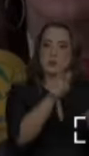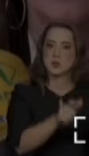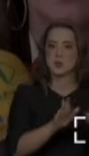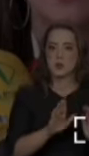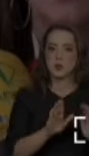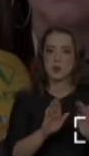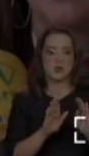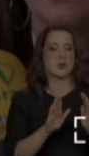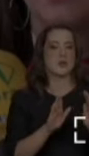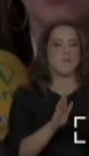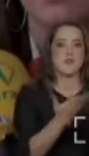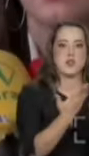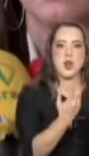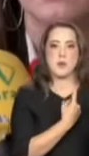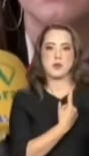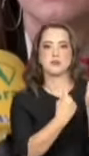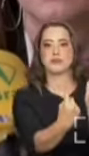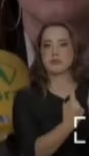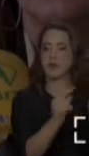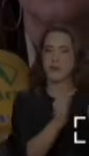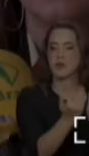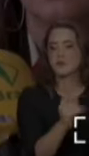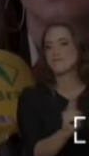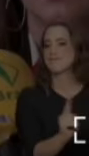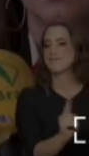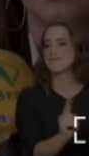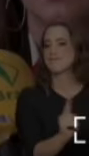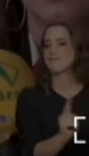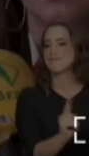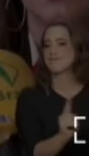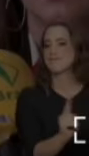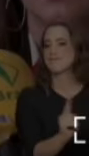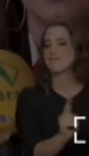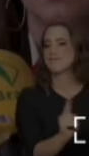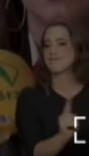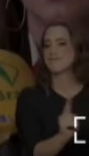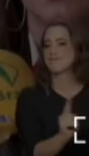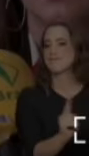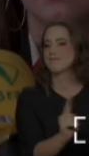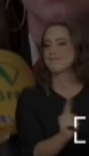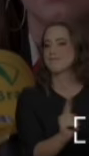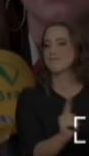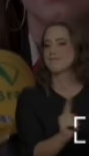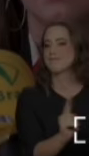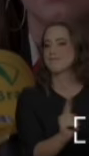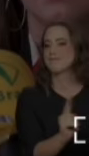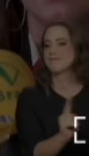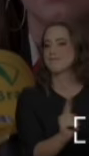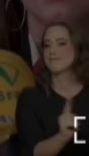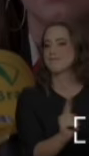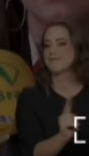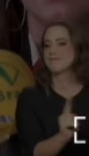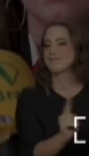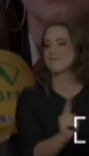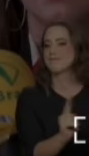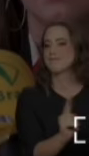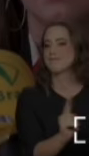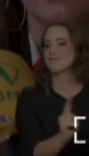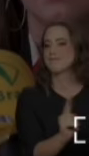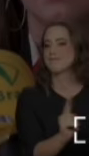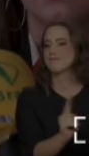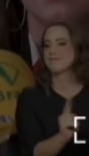Cerceamento do direito de ir e vir. A direita suja. Isso aí é coisa de esquerdista. Ah, primeiro que aqui há uma parada muito